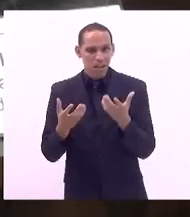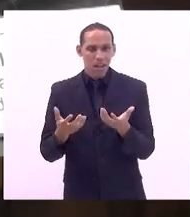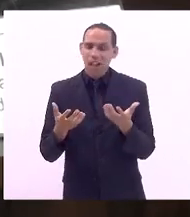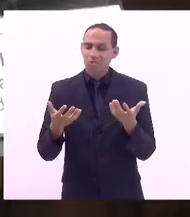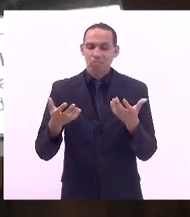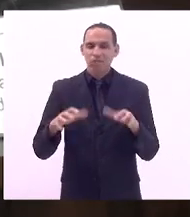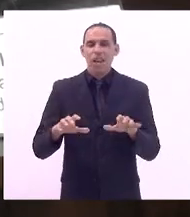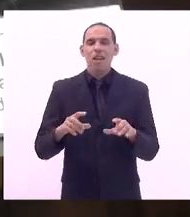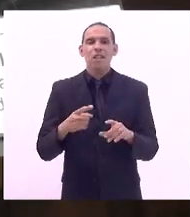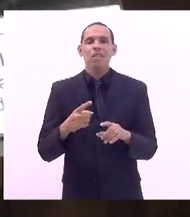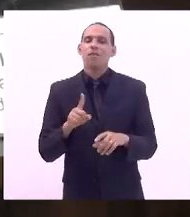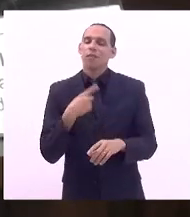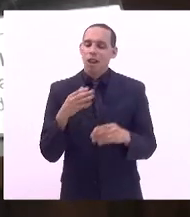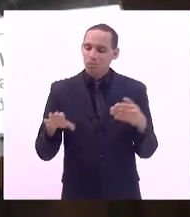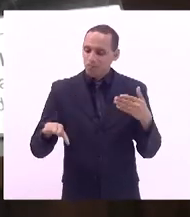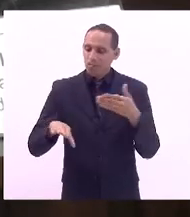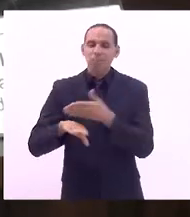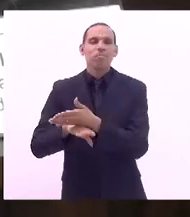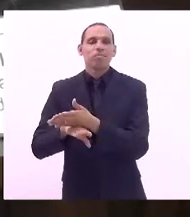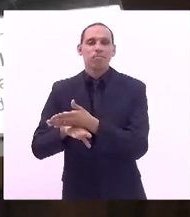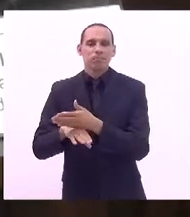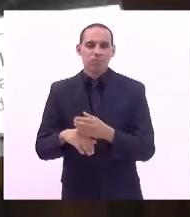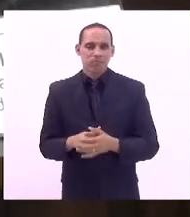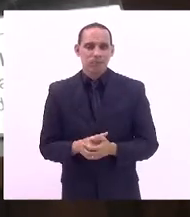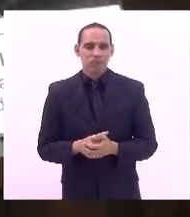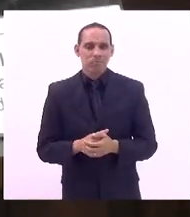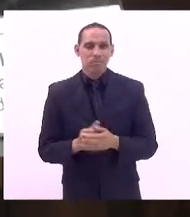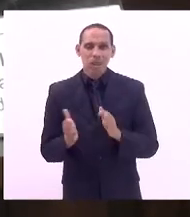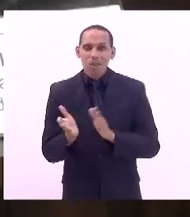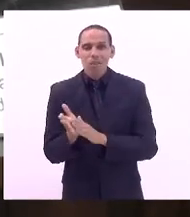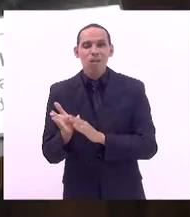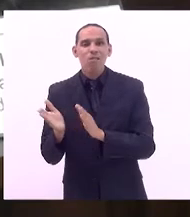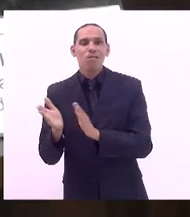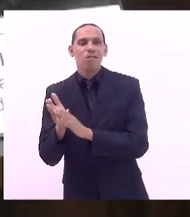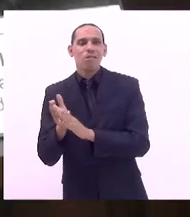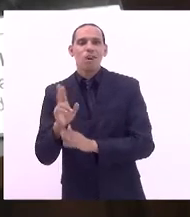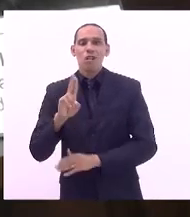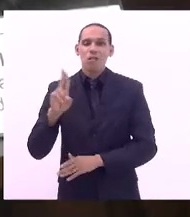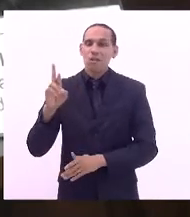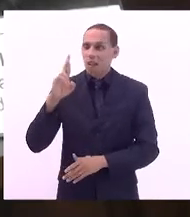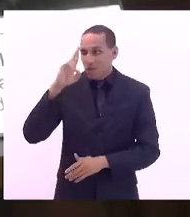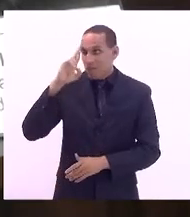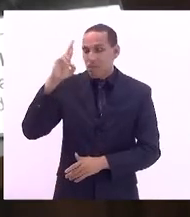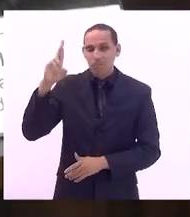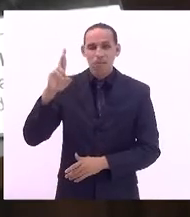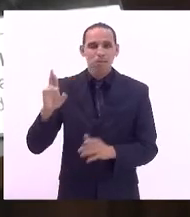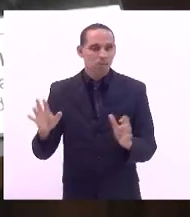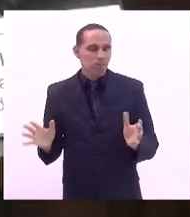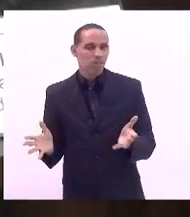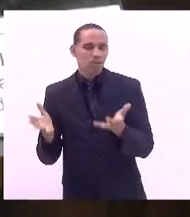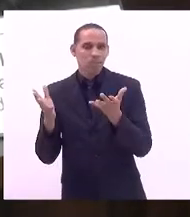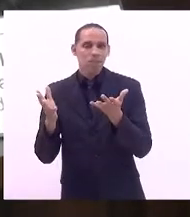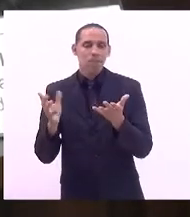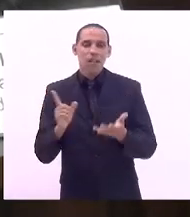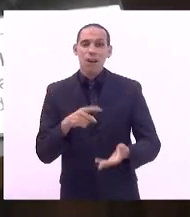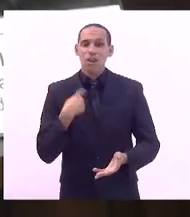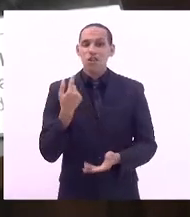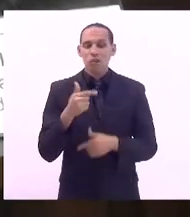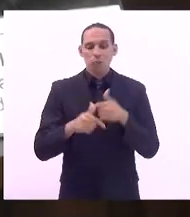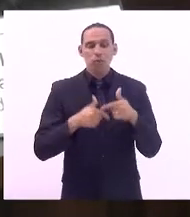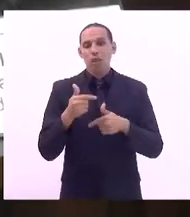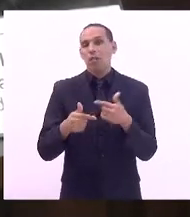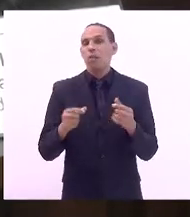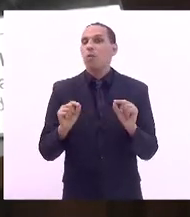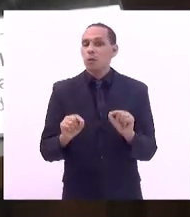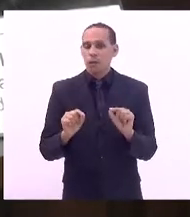mas estamos ali louvando e exaltando o nome do senhor é Nossa função lá é